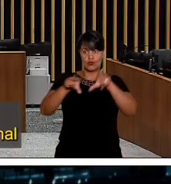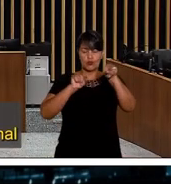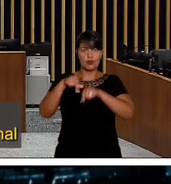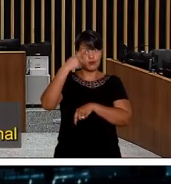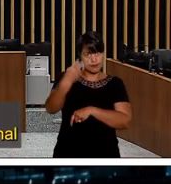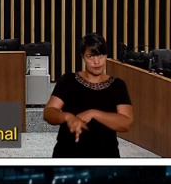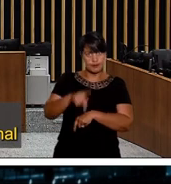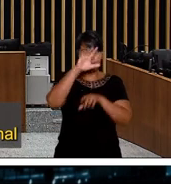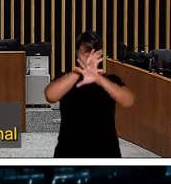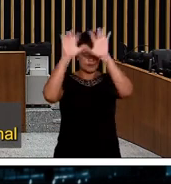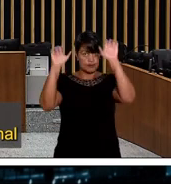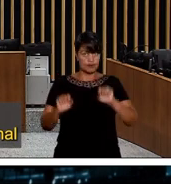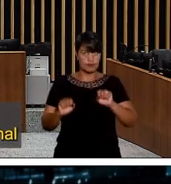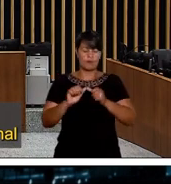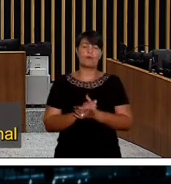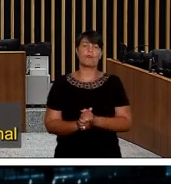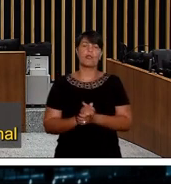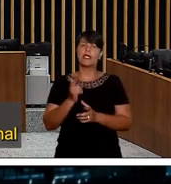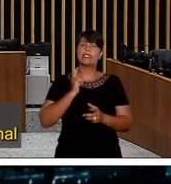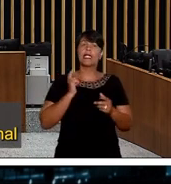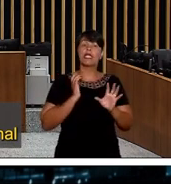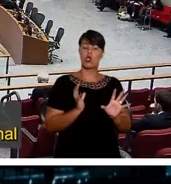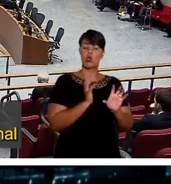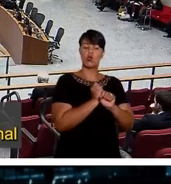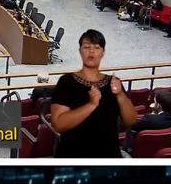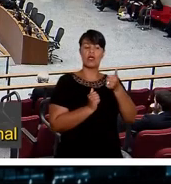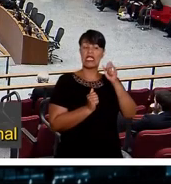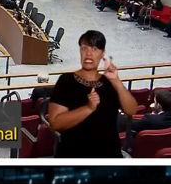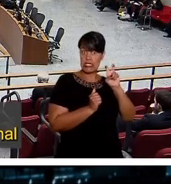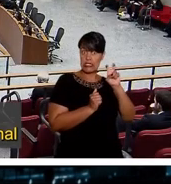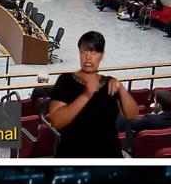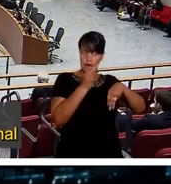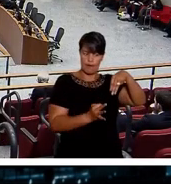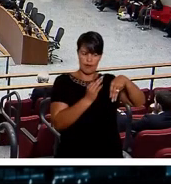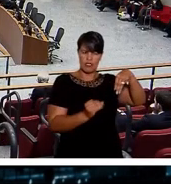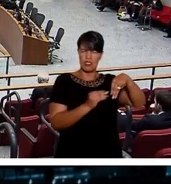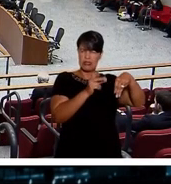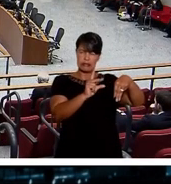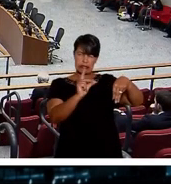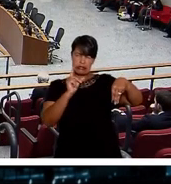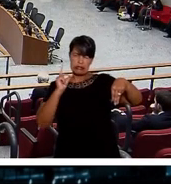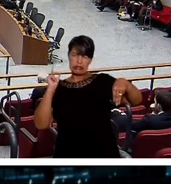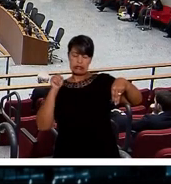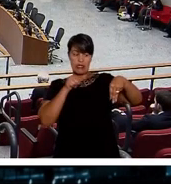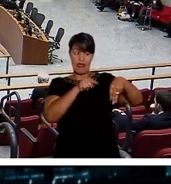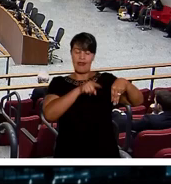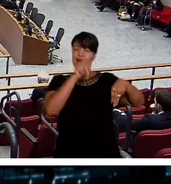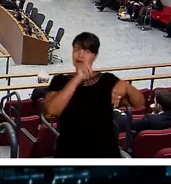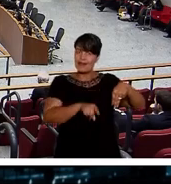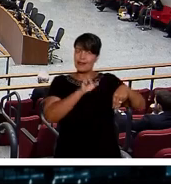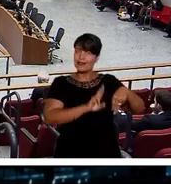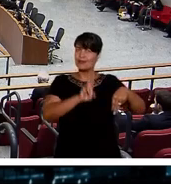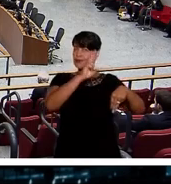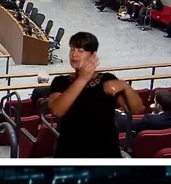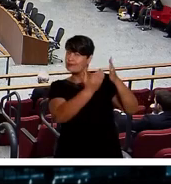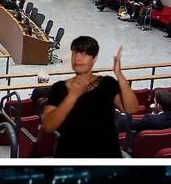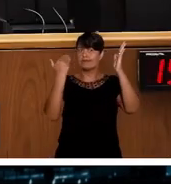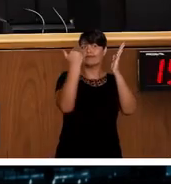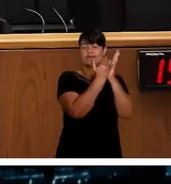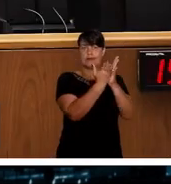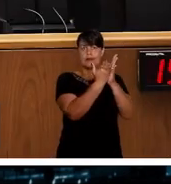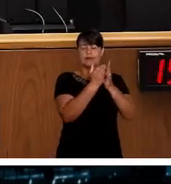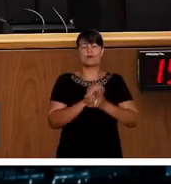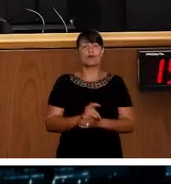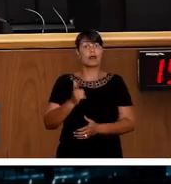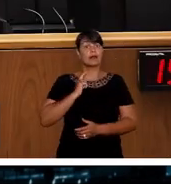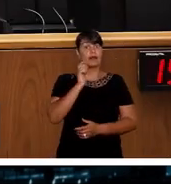ministros mais antigos formam a Corte Especial, o órgão jurisdicional máximo do Superior Tribunal de Justiça.